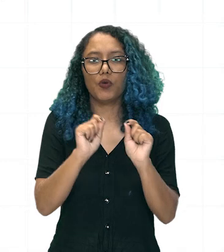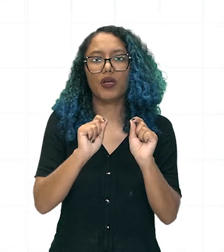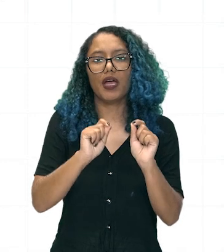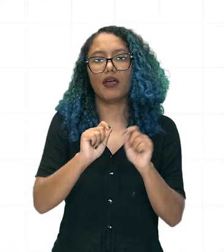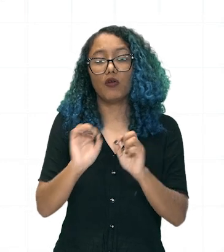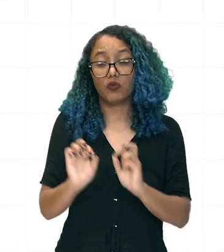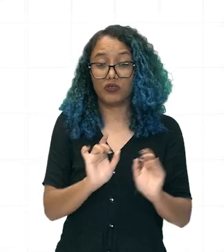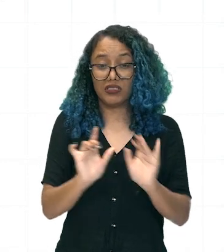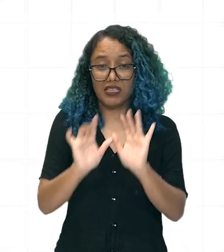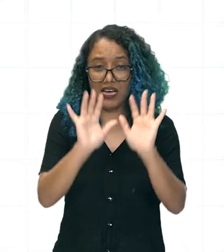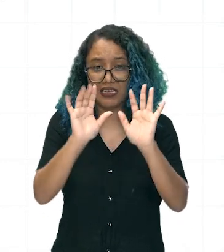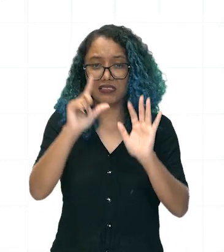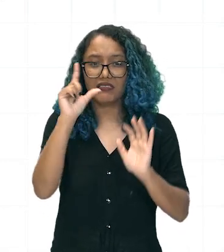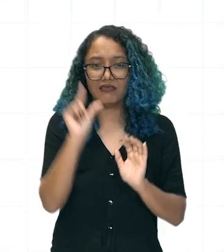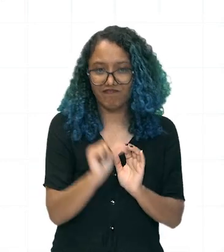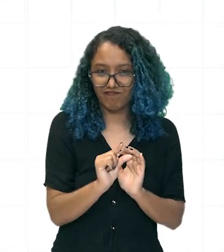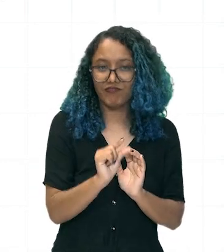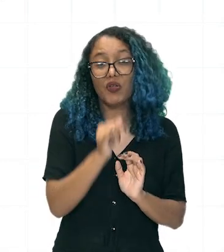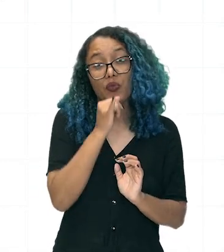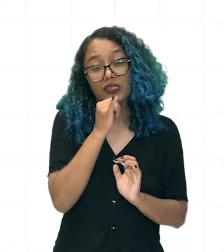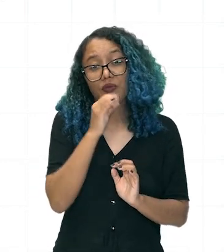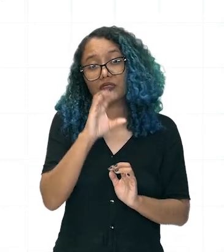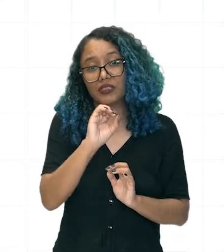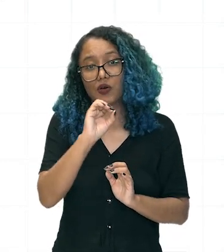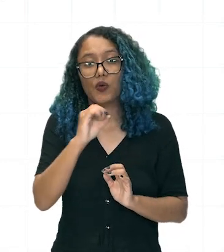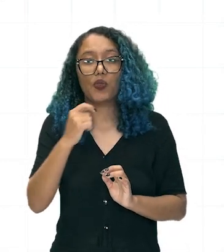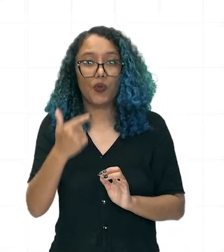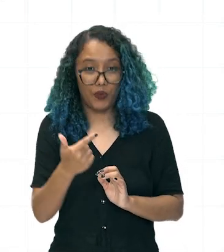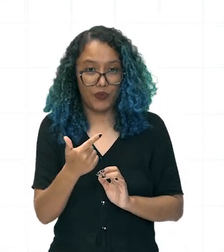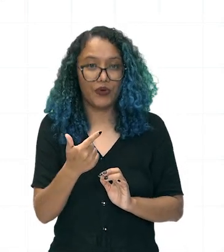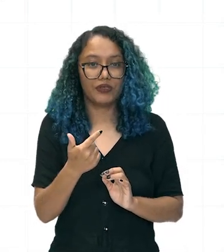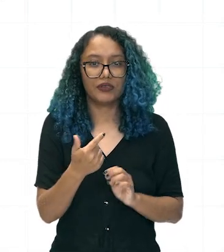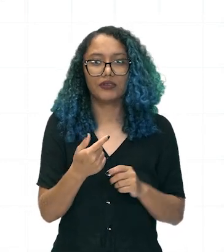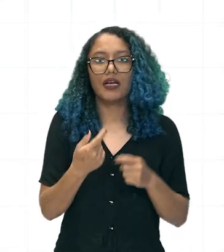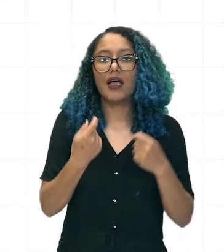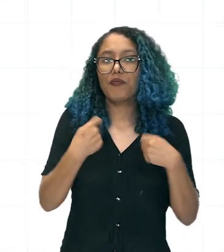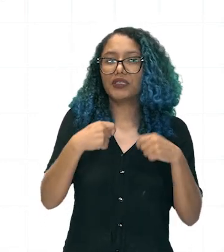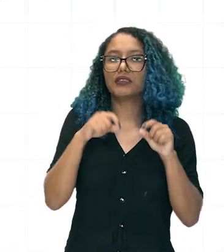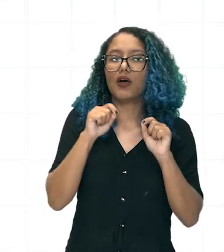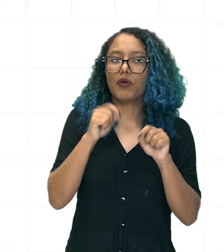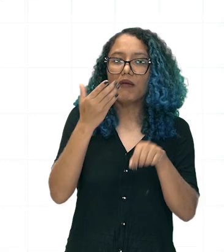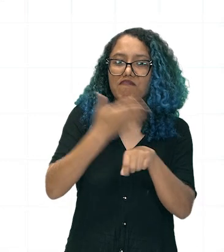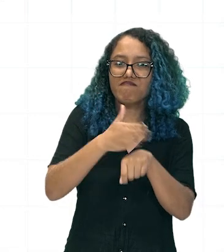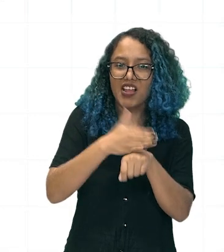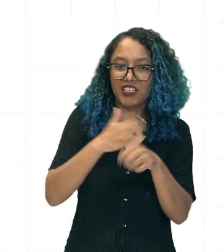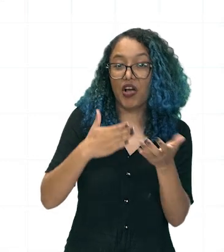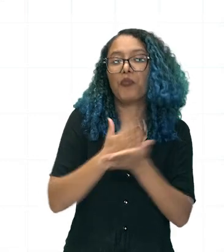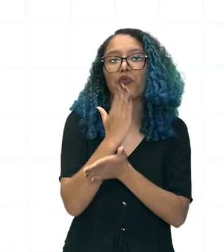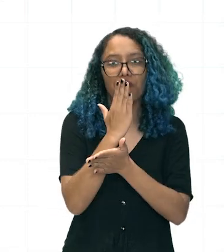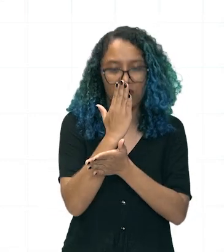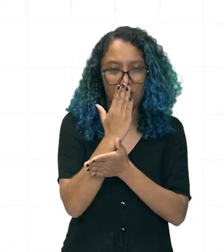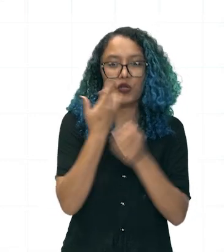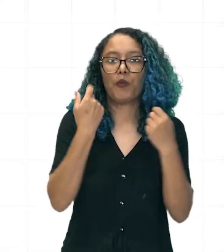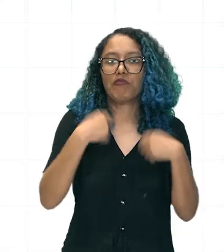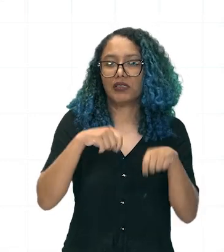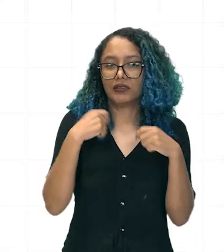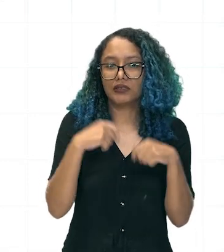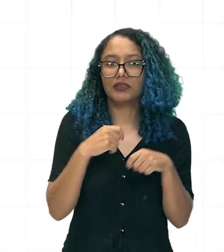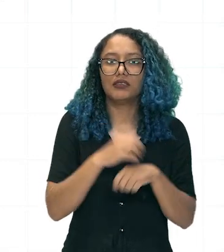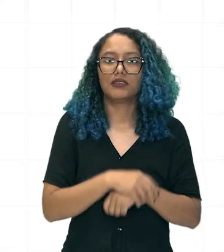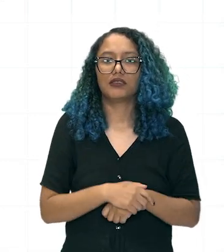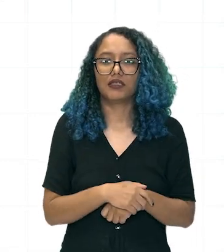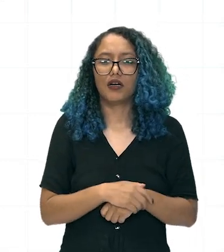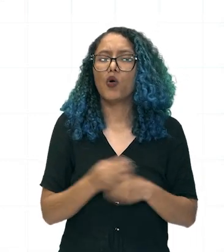o CO2, né, o dióxido de carbono é um desses gases, deveriam ser implementadas, como por meio